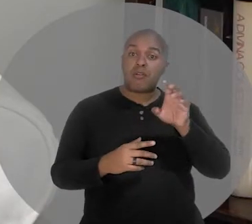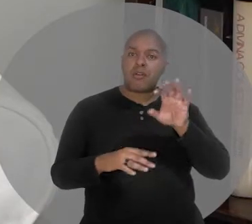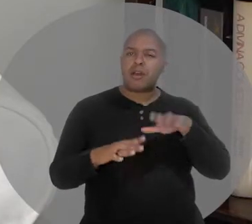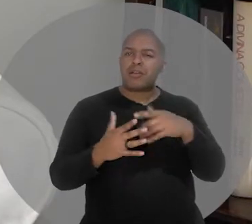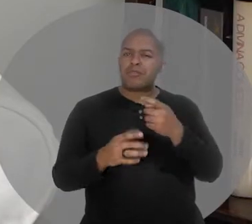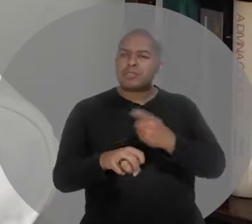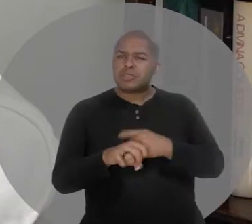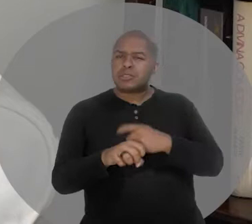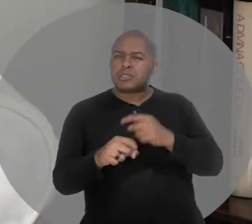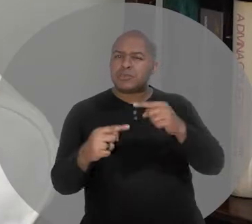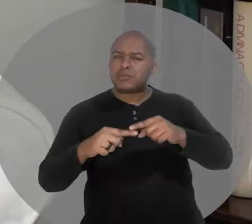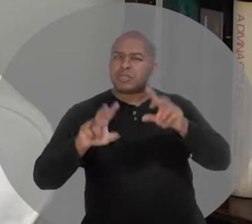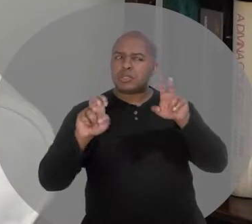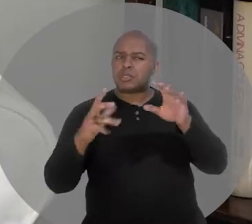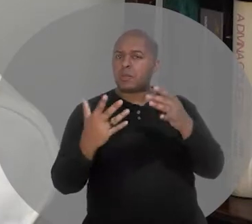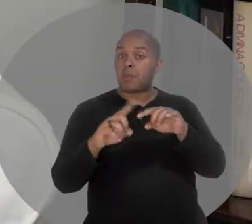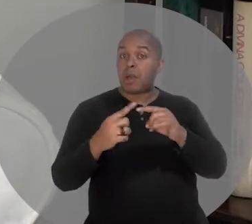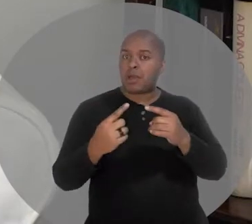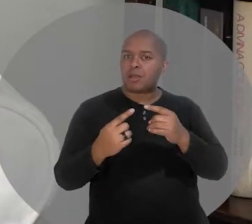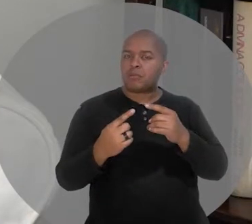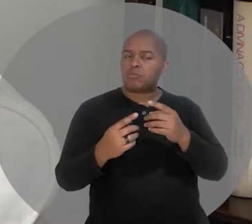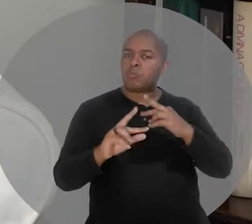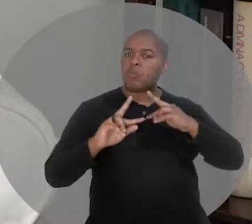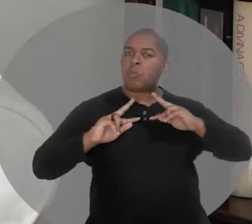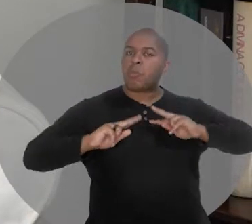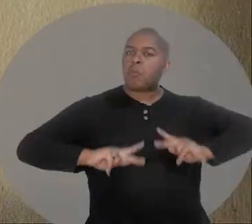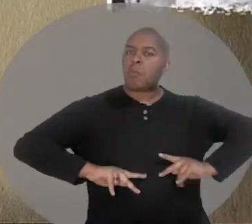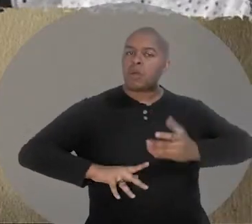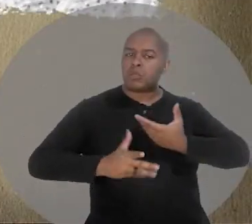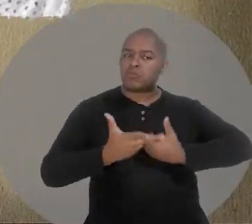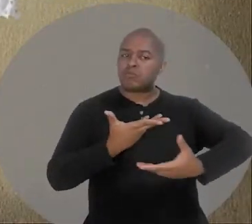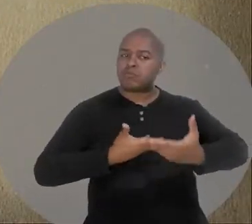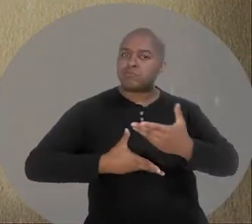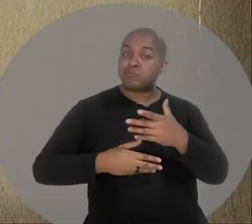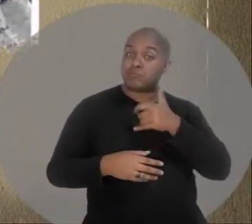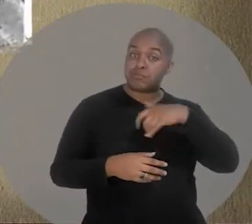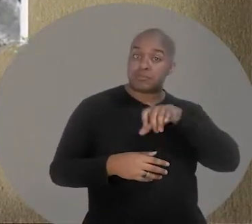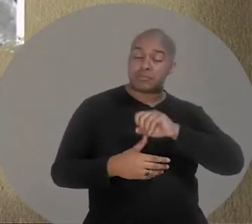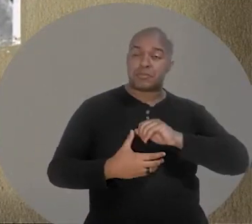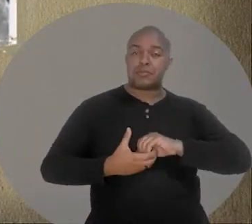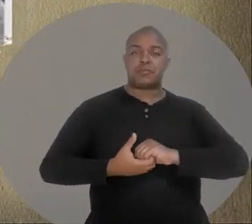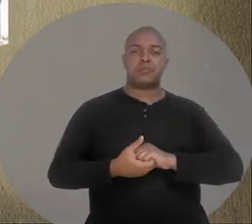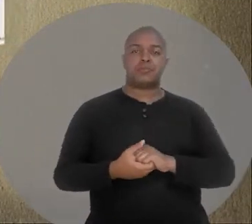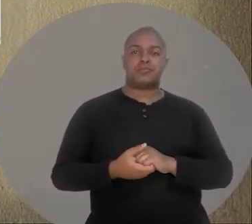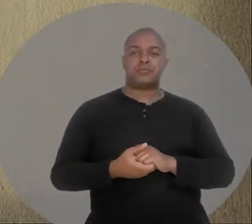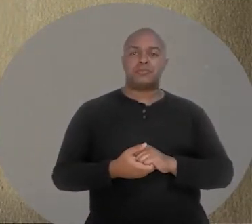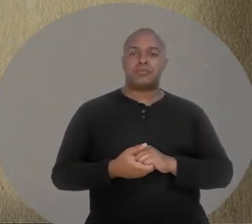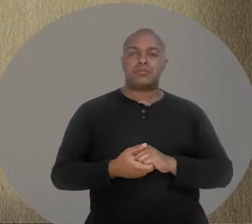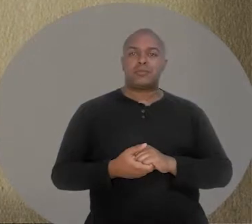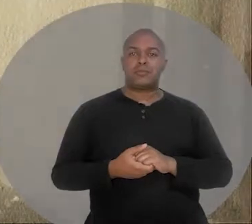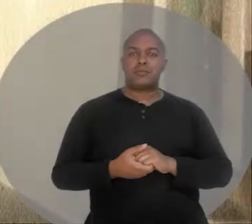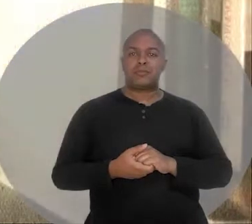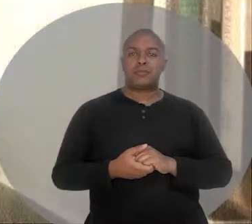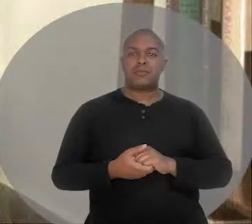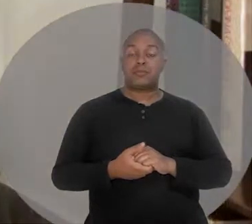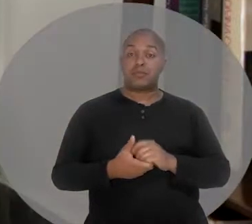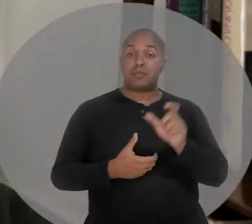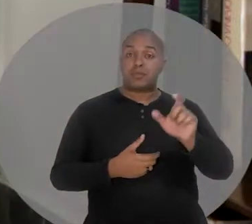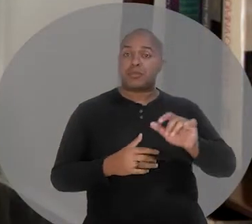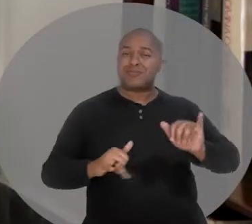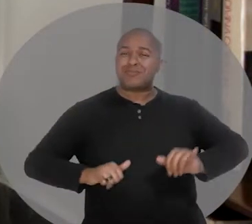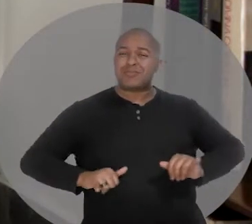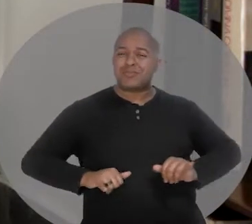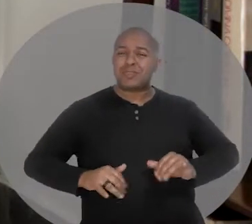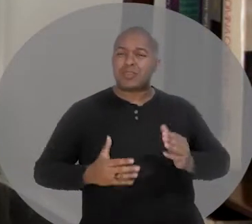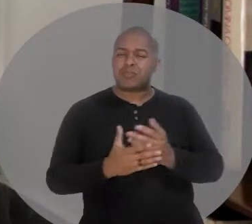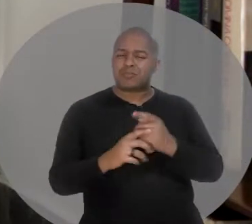muito rígida nesse sentido, mas muito humana com a minha mãe. Linha do tempo 1942 a 1950, infância, desafios. Ela sofreu